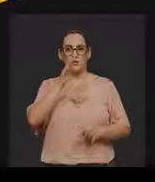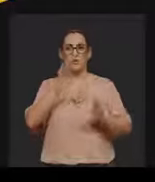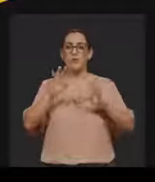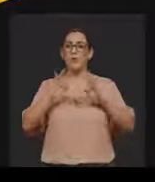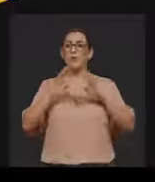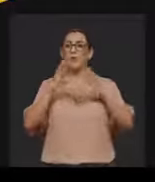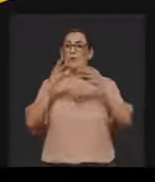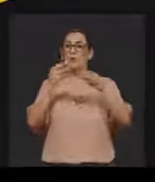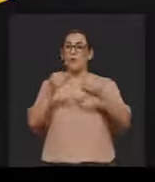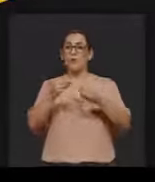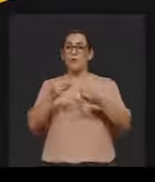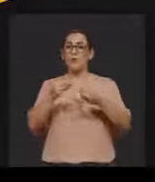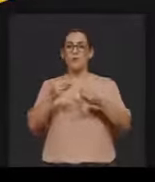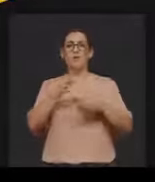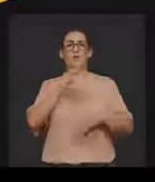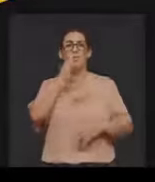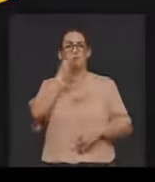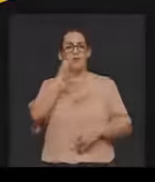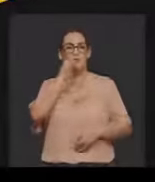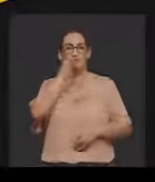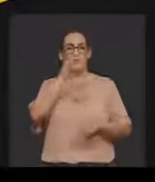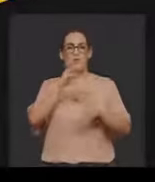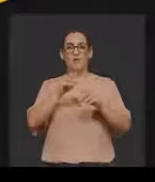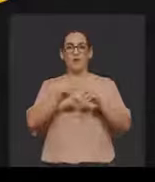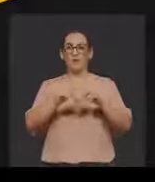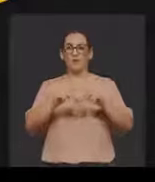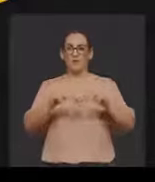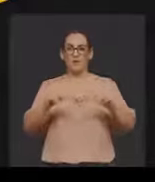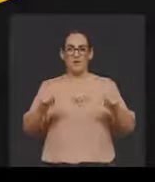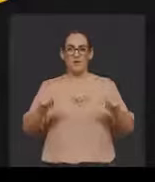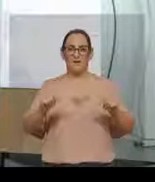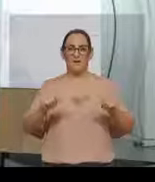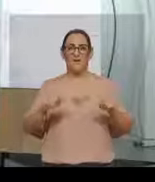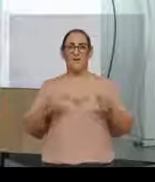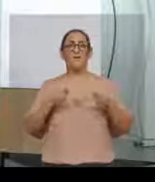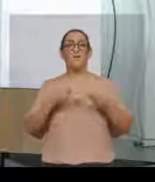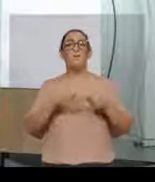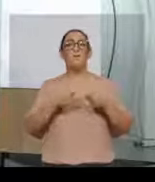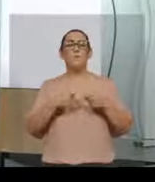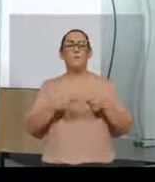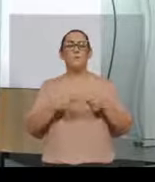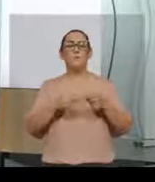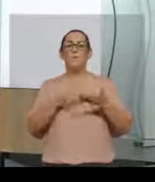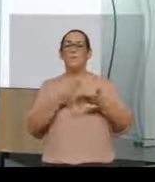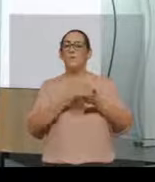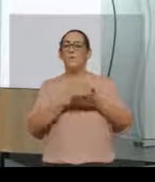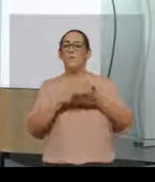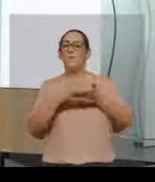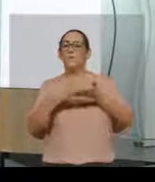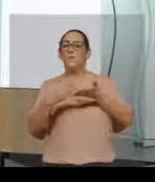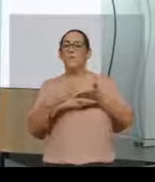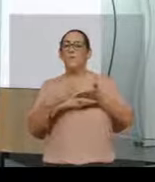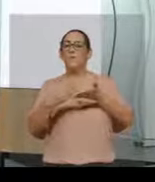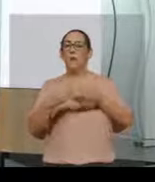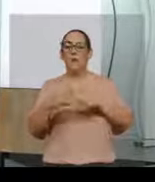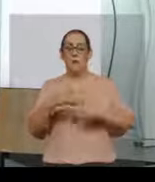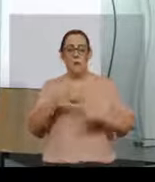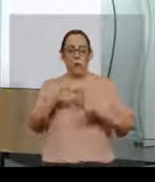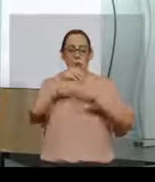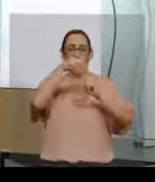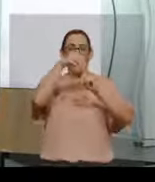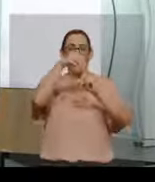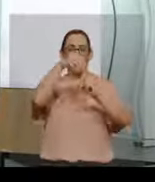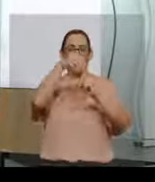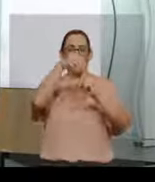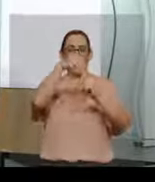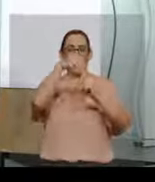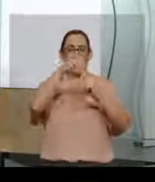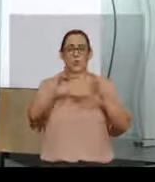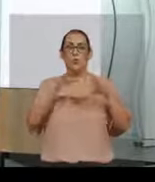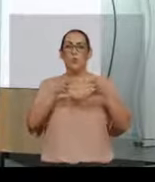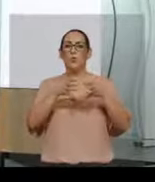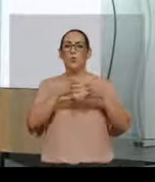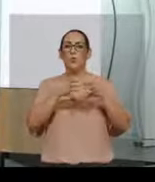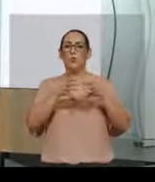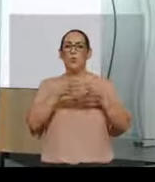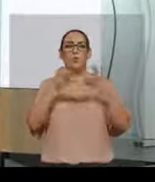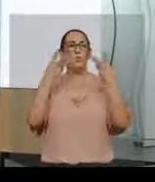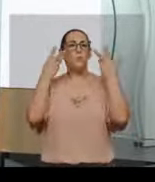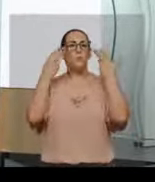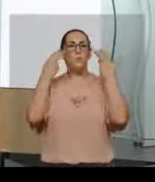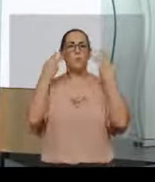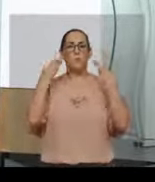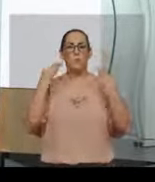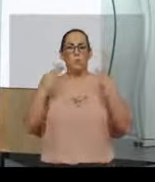plantas terrestres, elas vão descender de um único ancestral comum, que vai ser